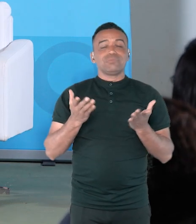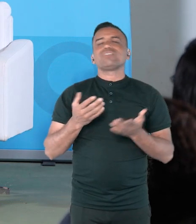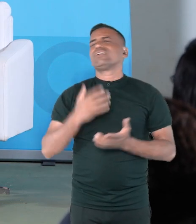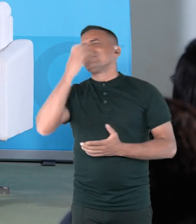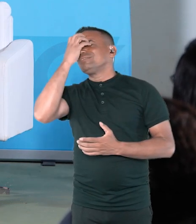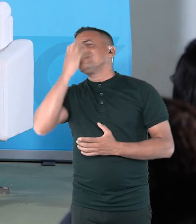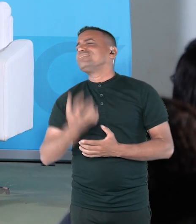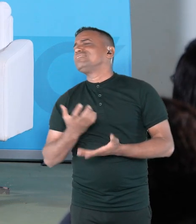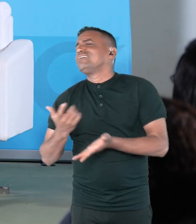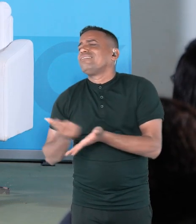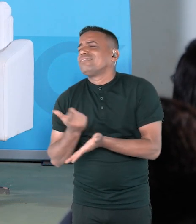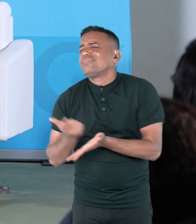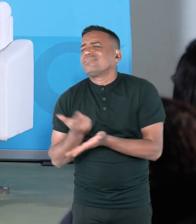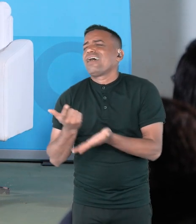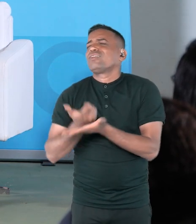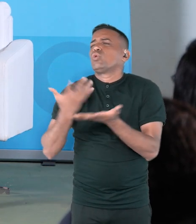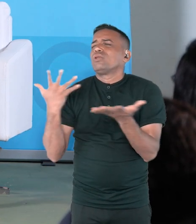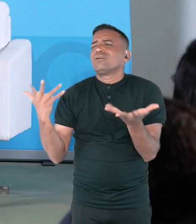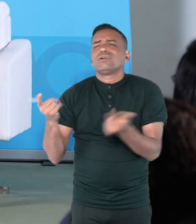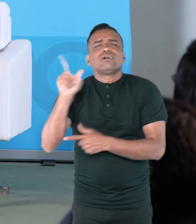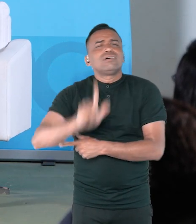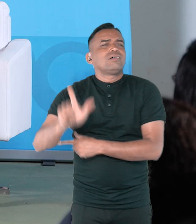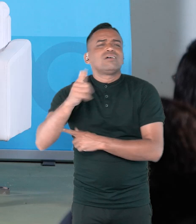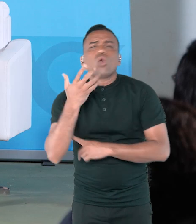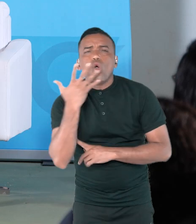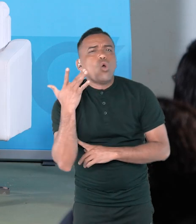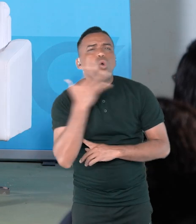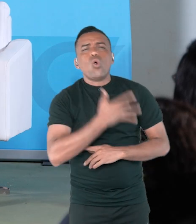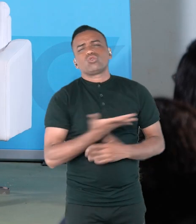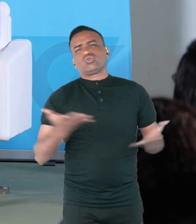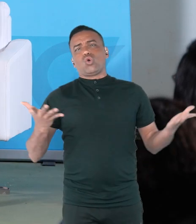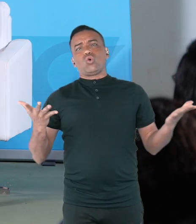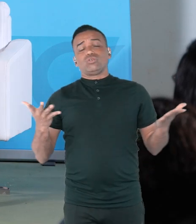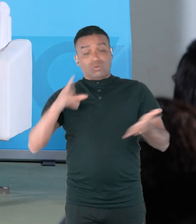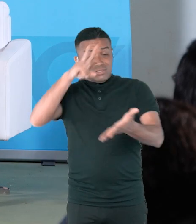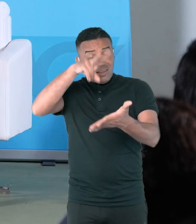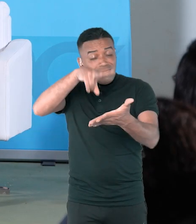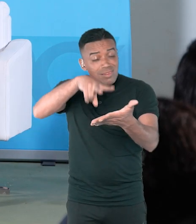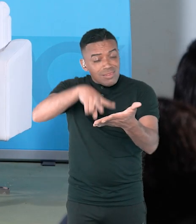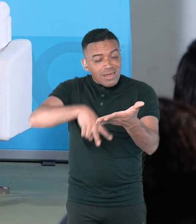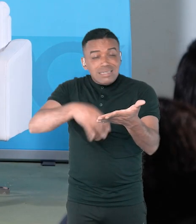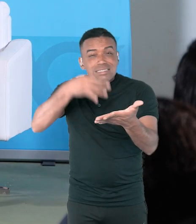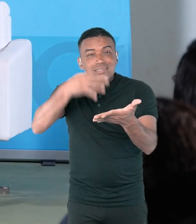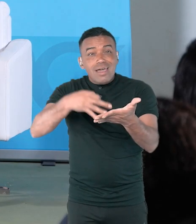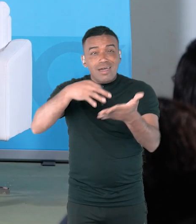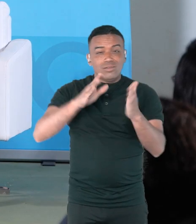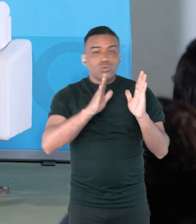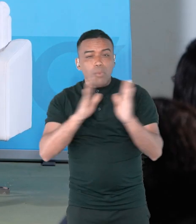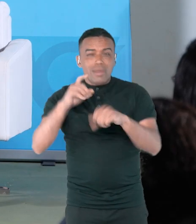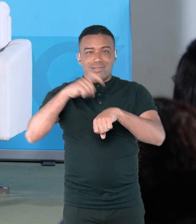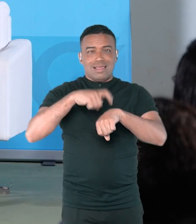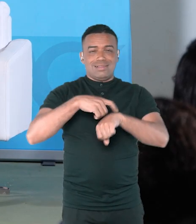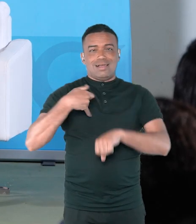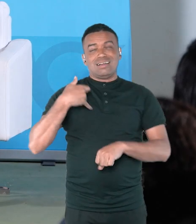Exatamente. Esse sabor da literatura, saber ler a coisa... Quando você lê a coisa certa na